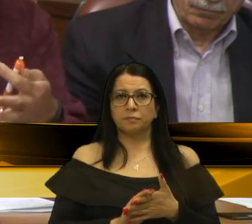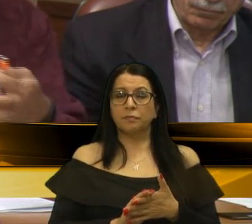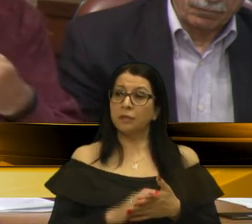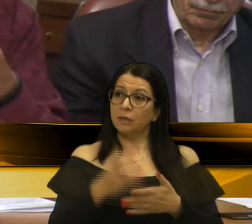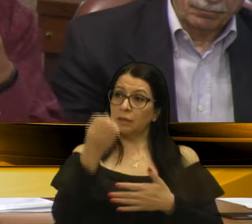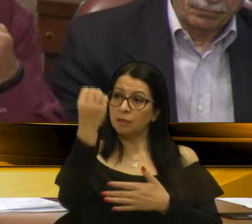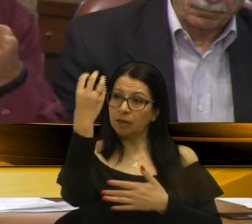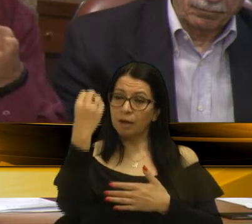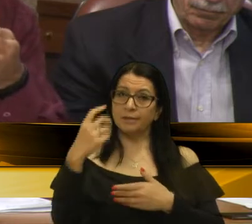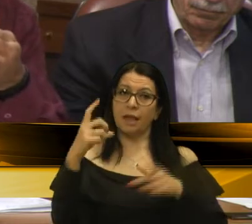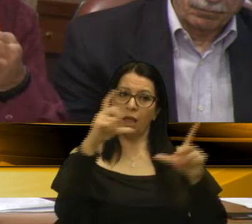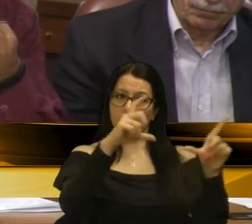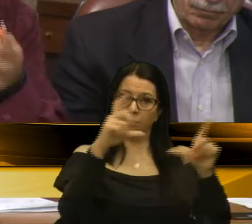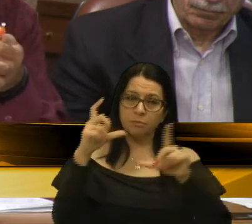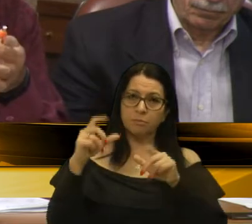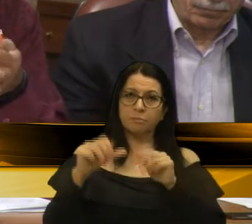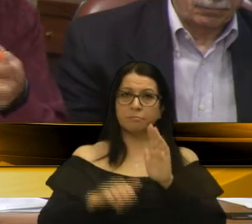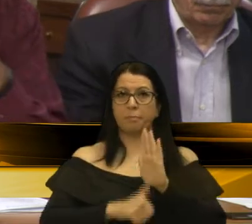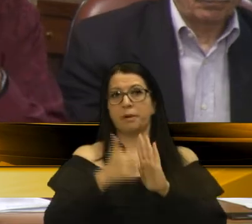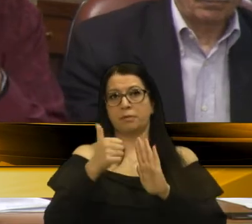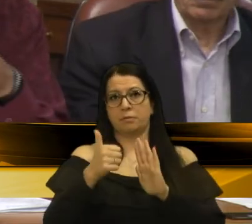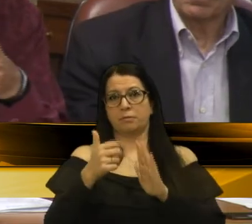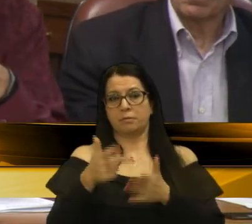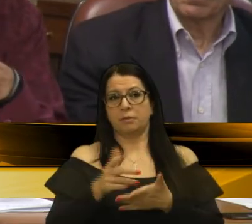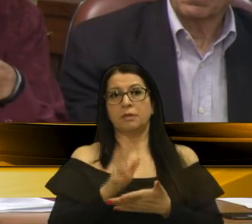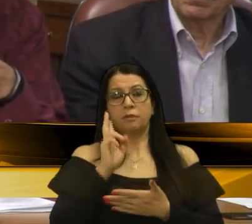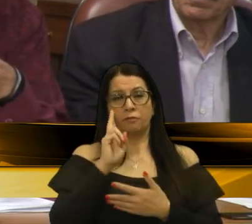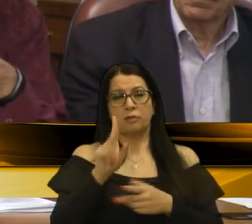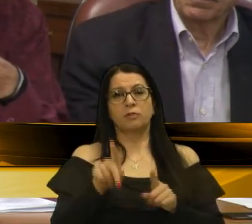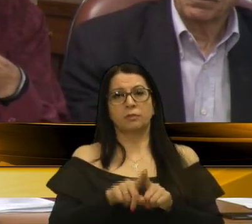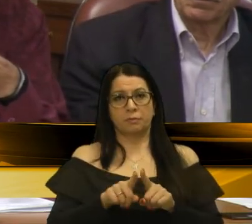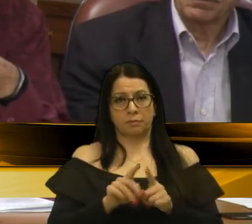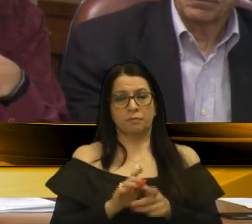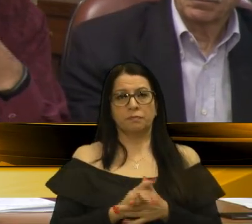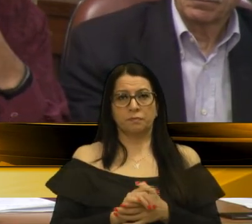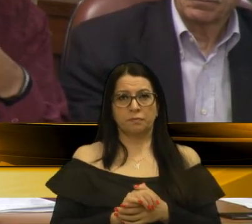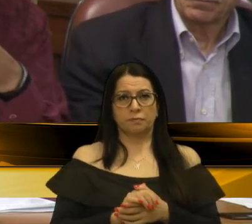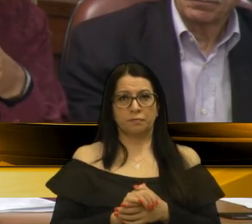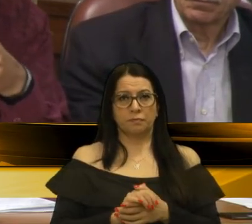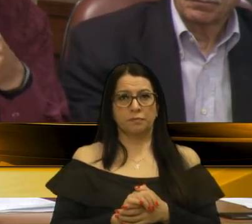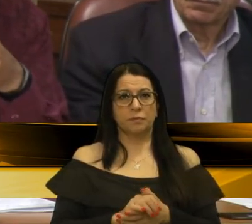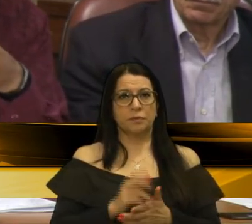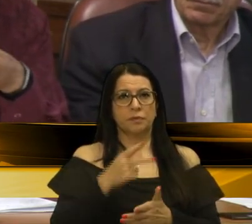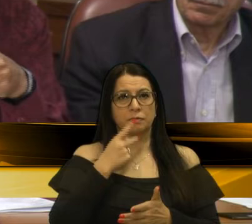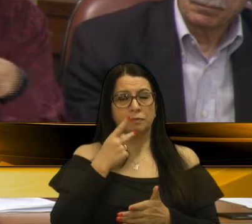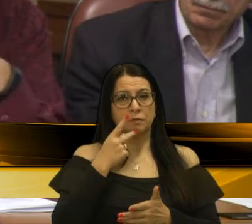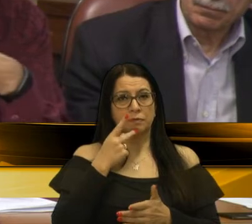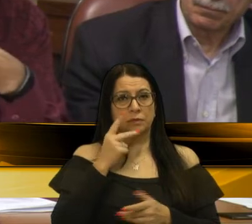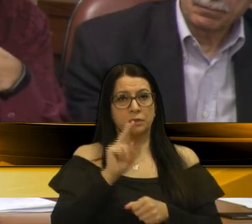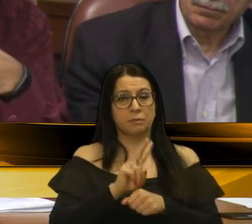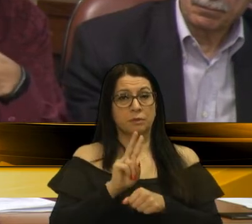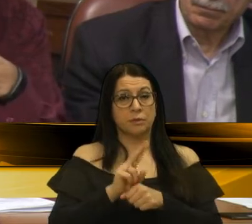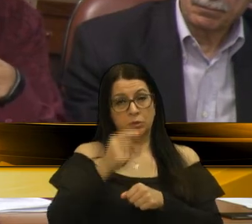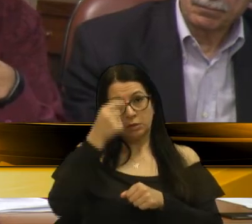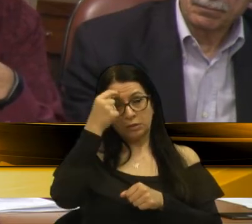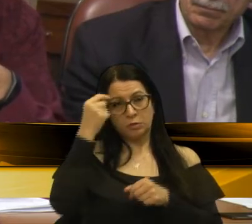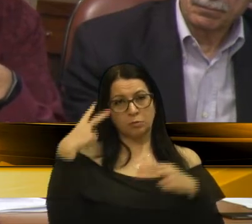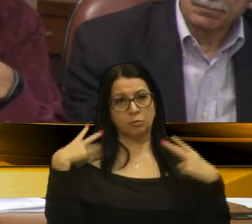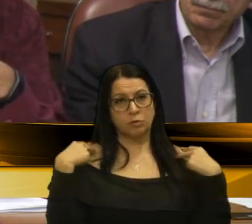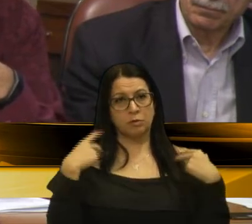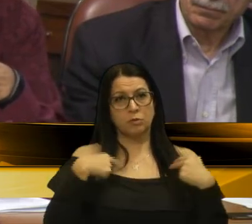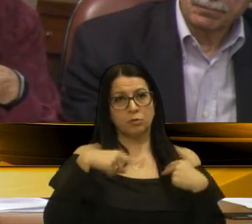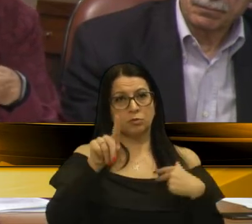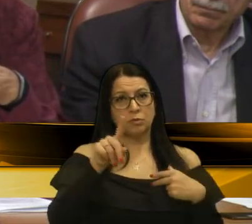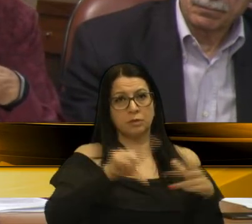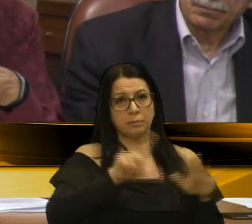sinalizar, quanto mais sinalizado, melhor. E vejo também, quando se fala em conscientização do motorista, esses dias eu estava aí no centro, essa